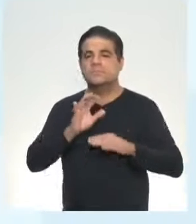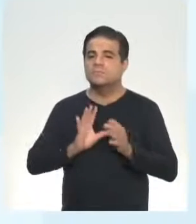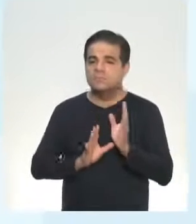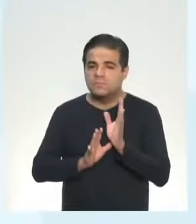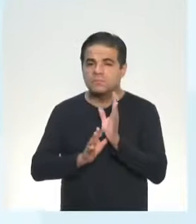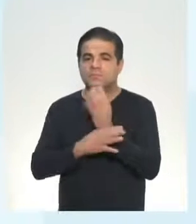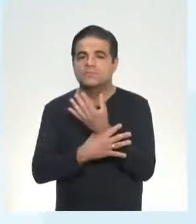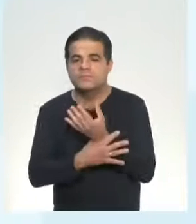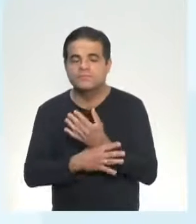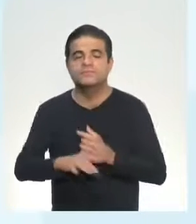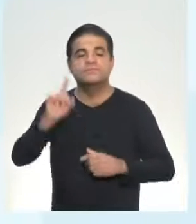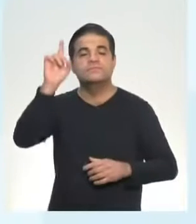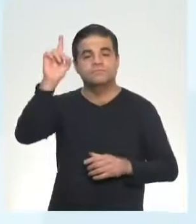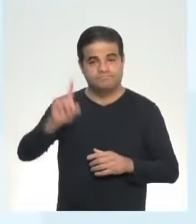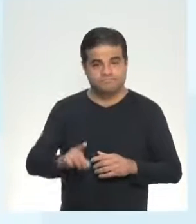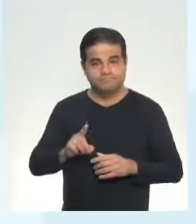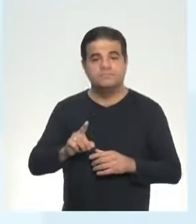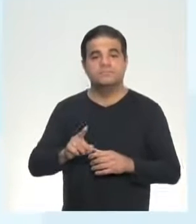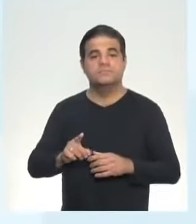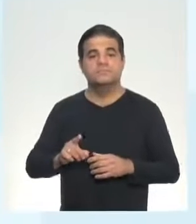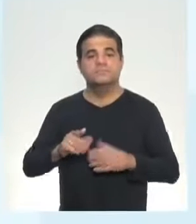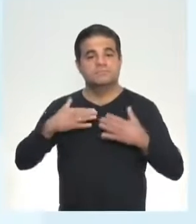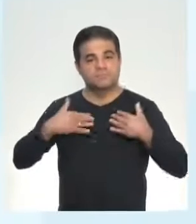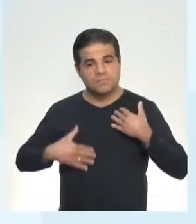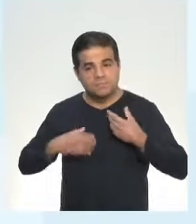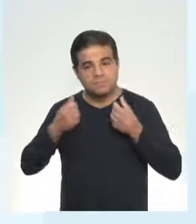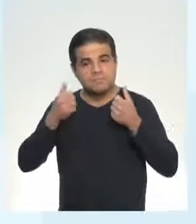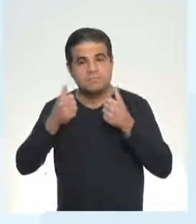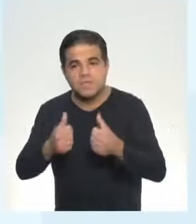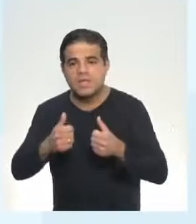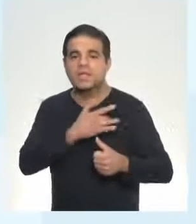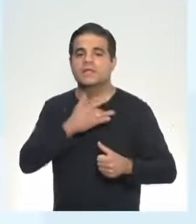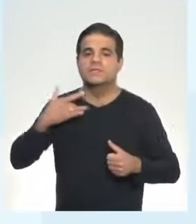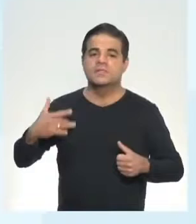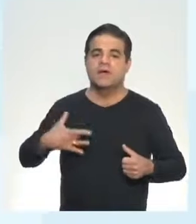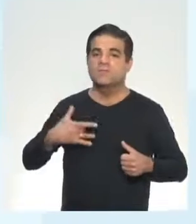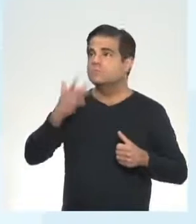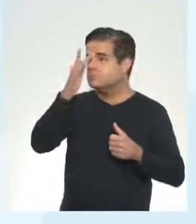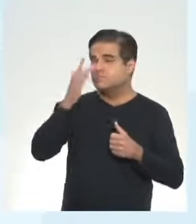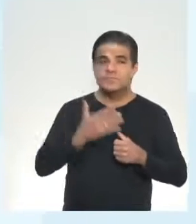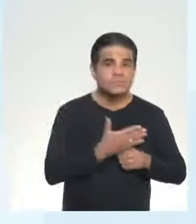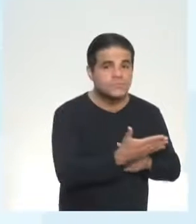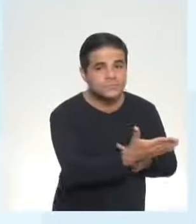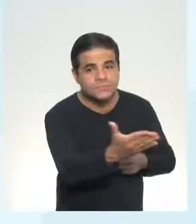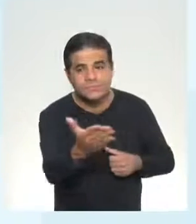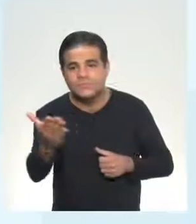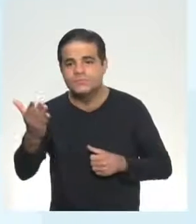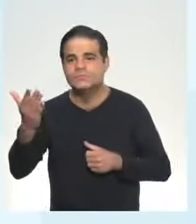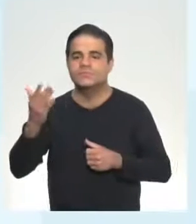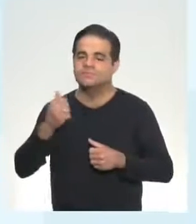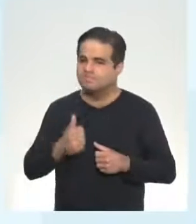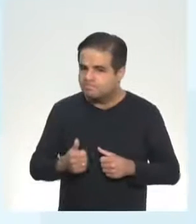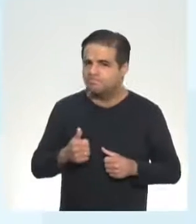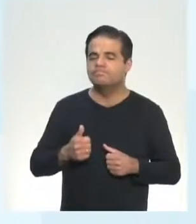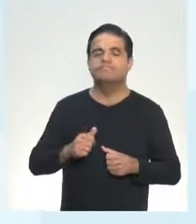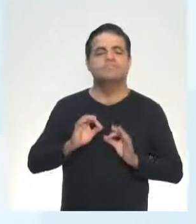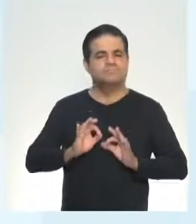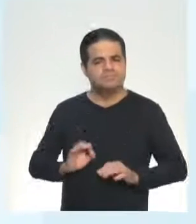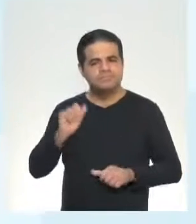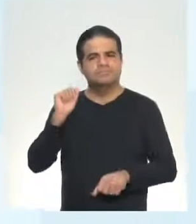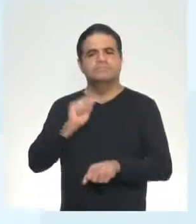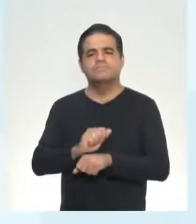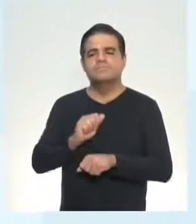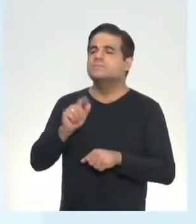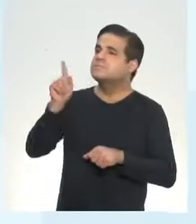garantam os direitos básicos, o bem-estar e a saúde da galera geral. Isso, pausa aí novamente.